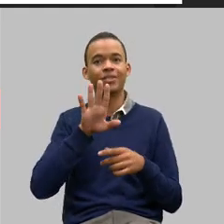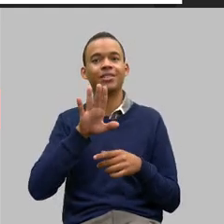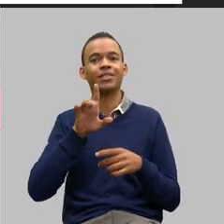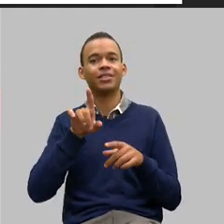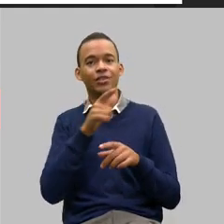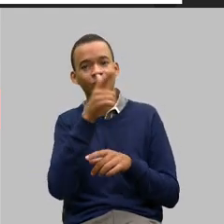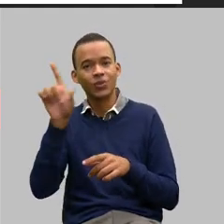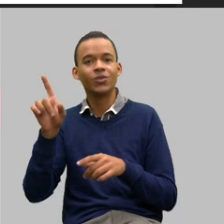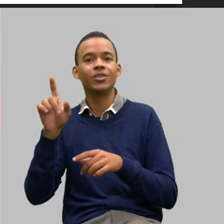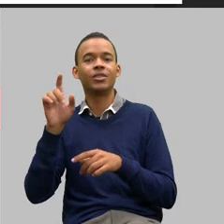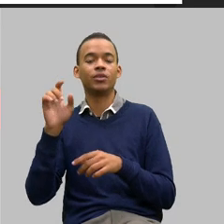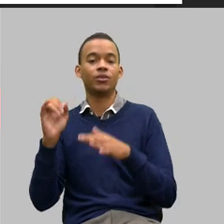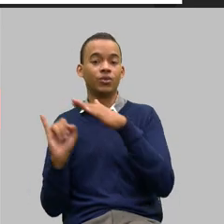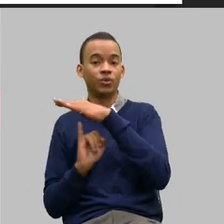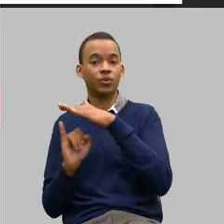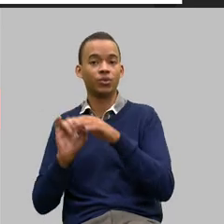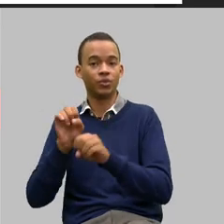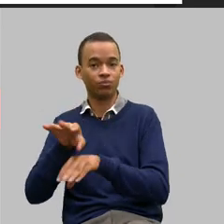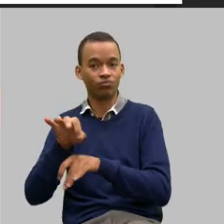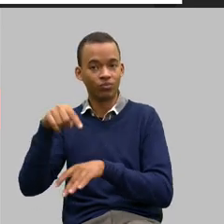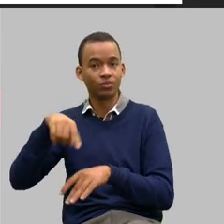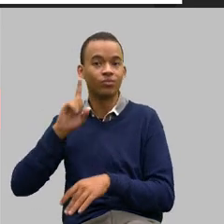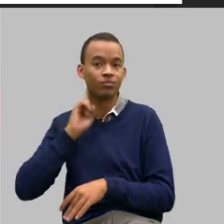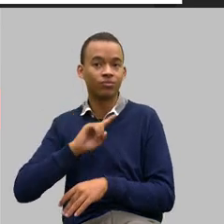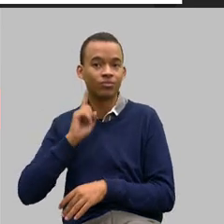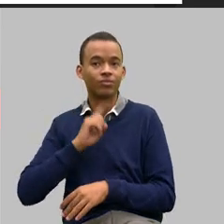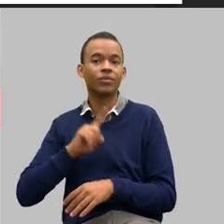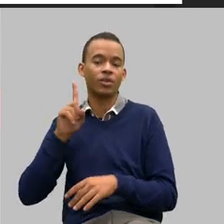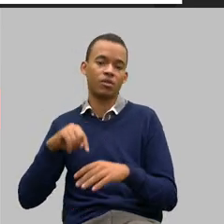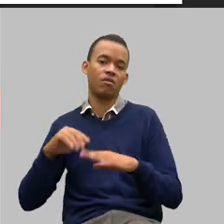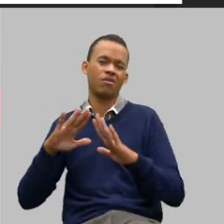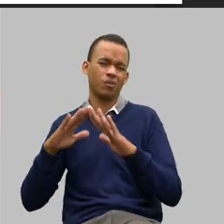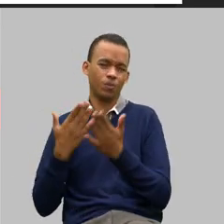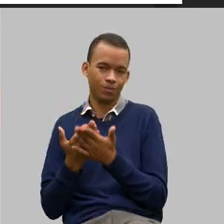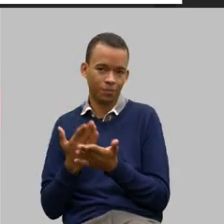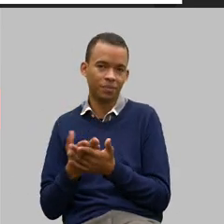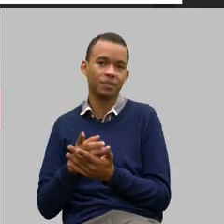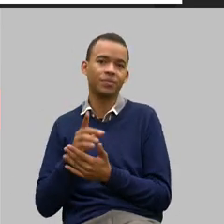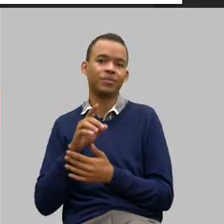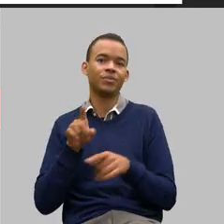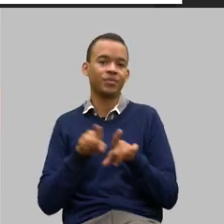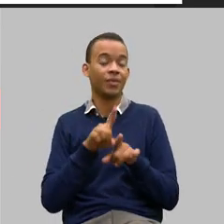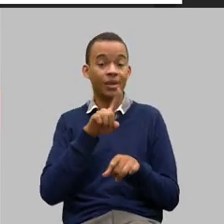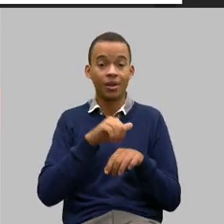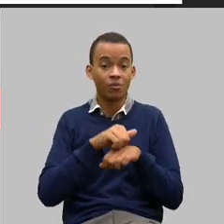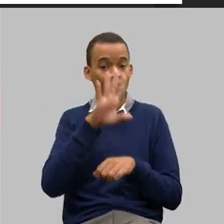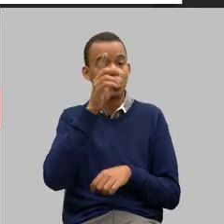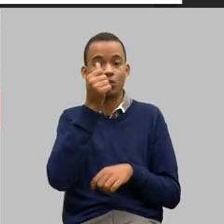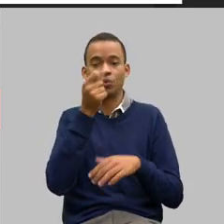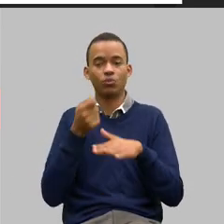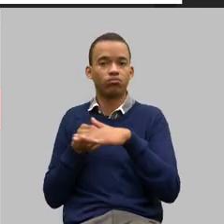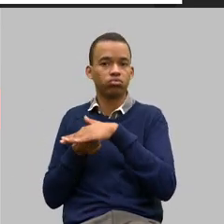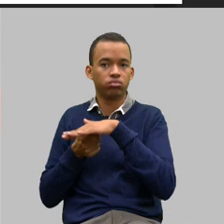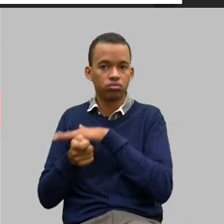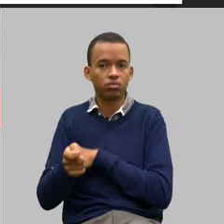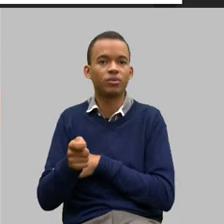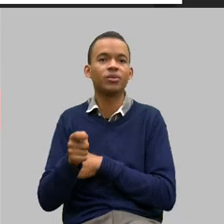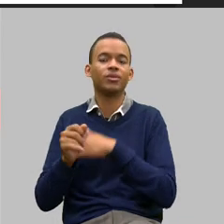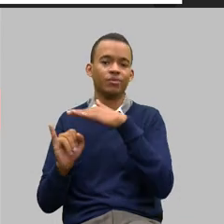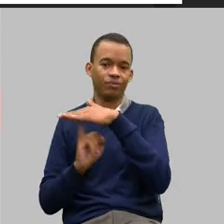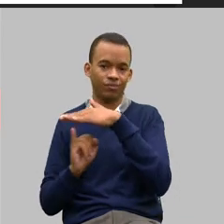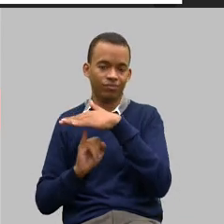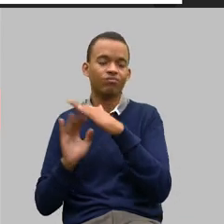Horizonte que eu falo que para além de ser uma obra de reforma escolar e vai ser a maior o maior investimento né em uma uma reforma de um instituto de